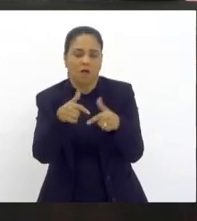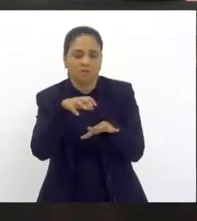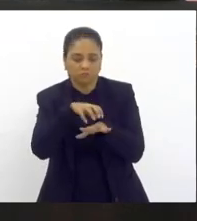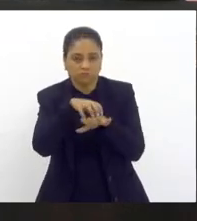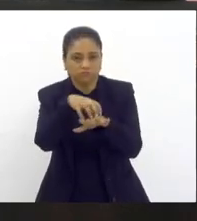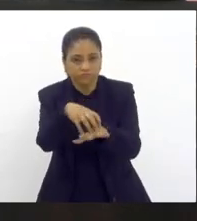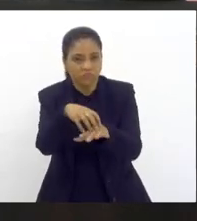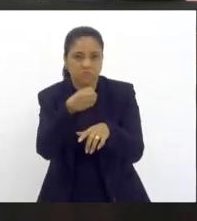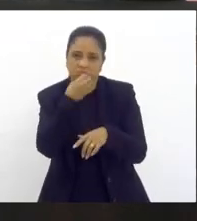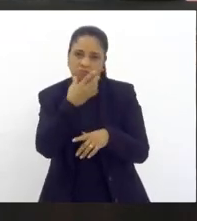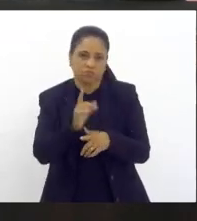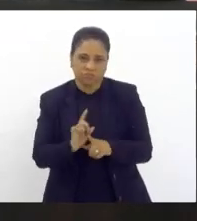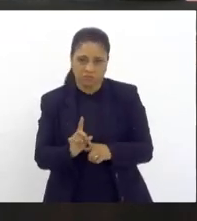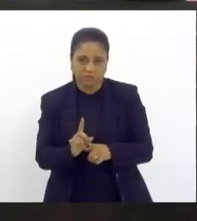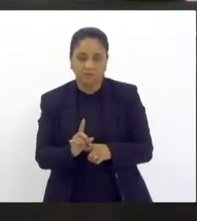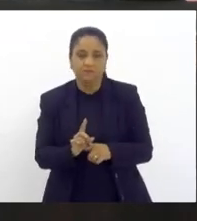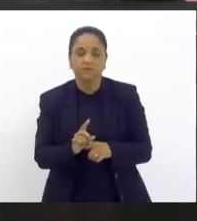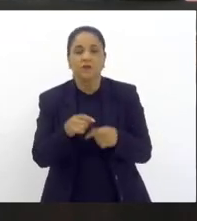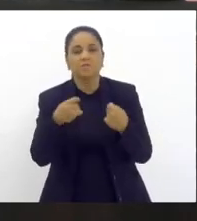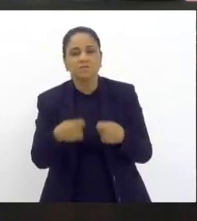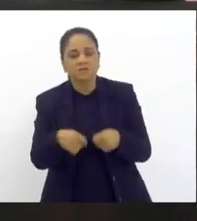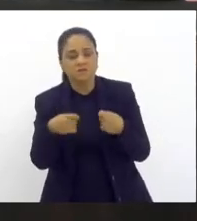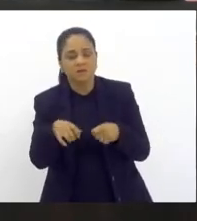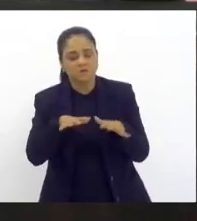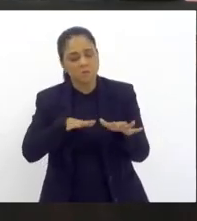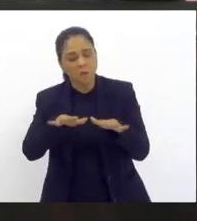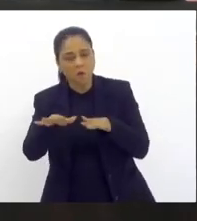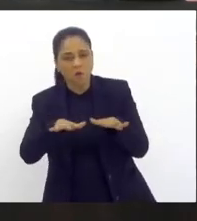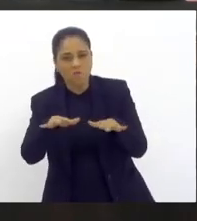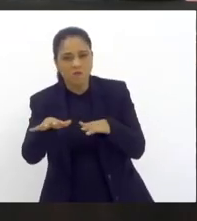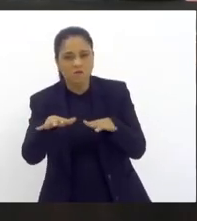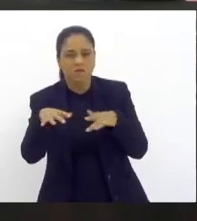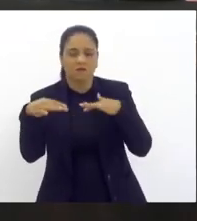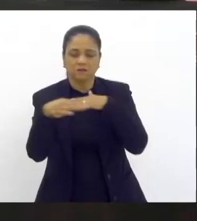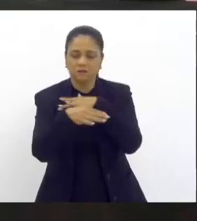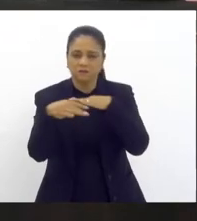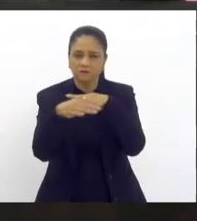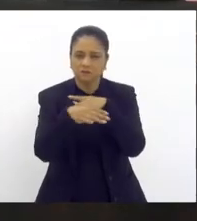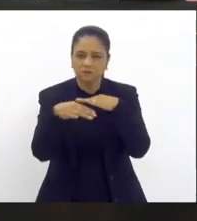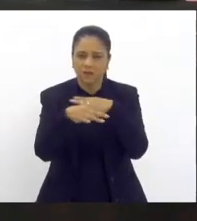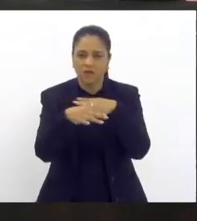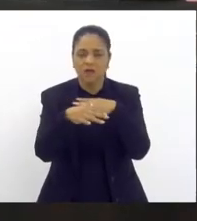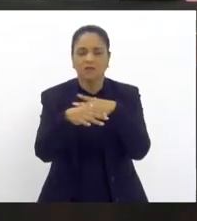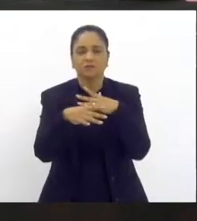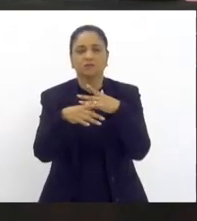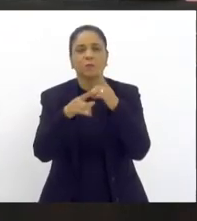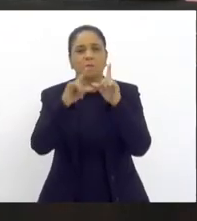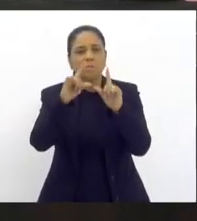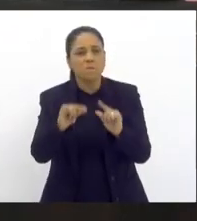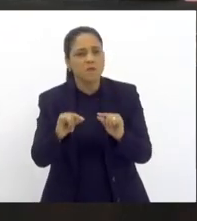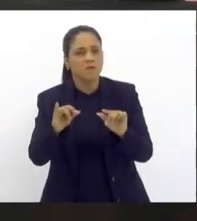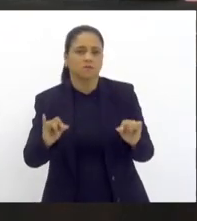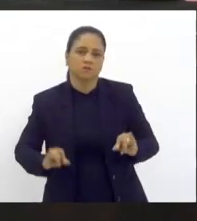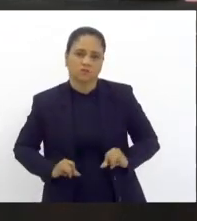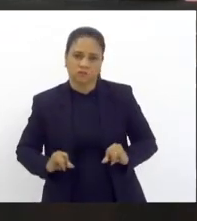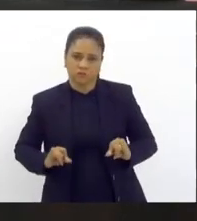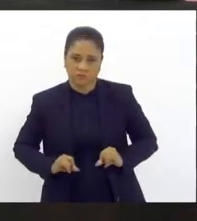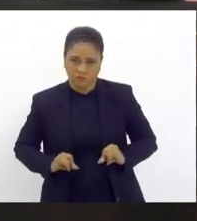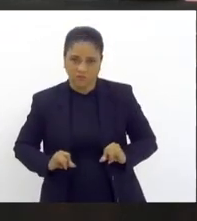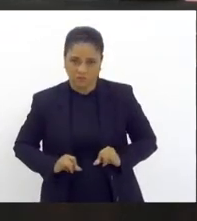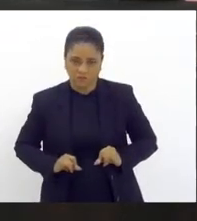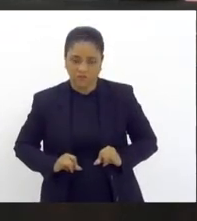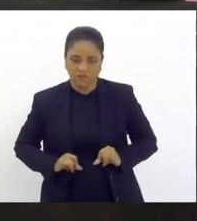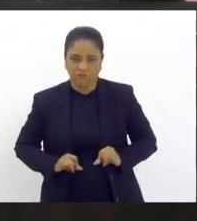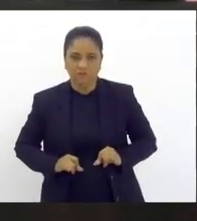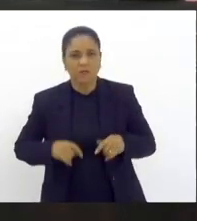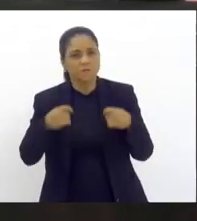da mobilidade urbana para a nossa população, com menos sofrimento. Agora, nós chegou ao conhecimento que as pessoas